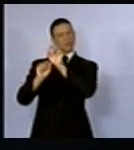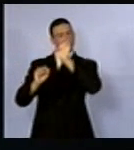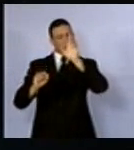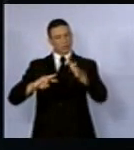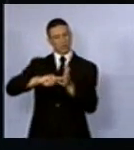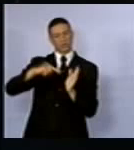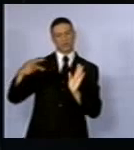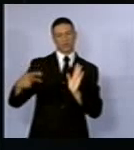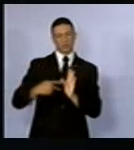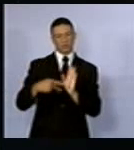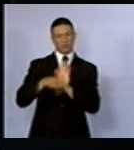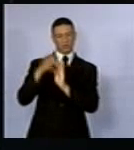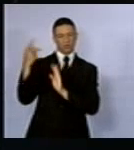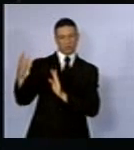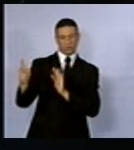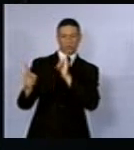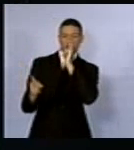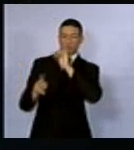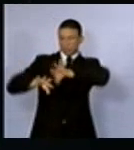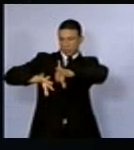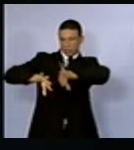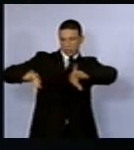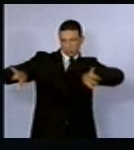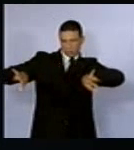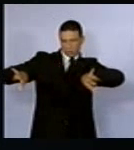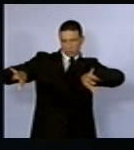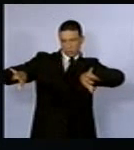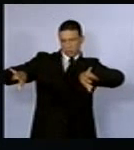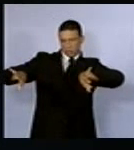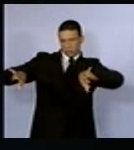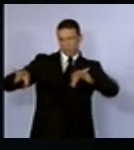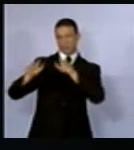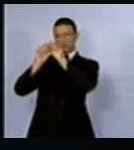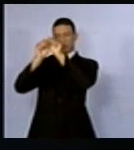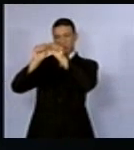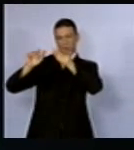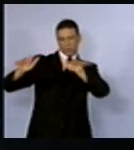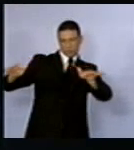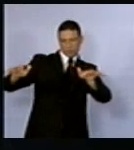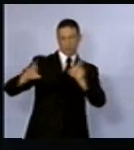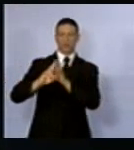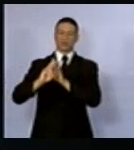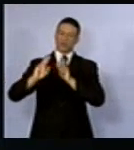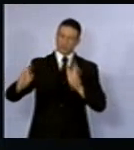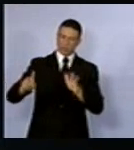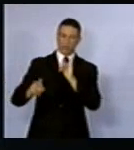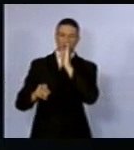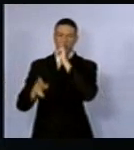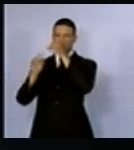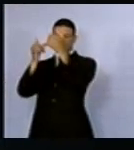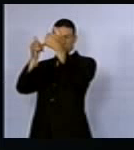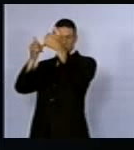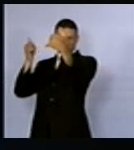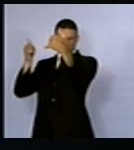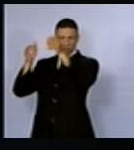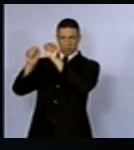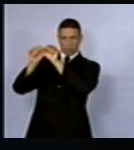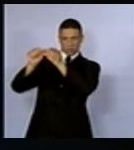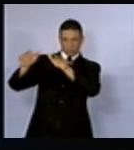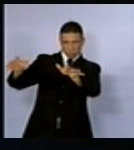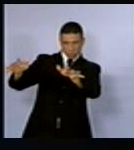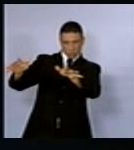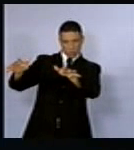estrutura, mas eu queria diferenciar um pouco da função transmissora. Essas linhas, elas não exercem